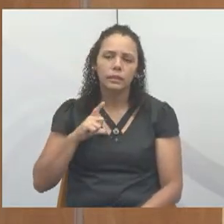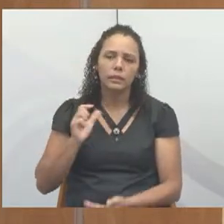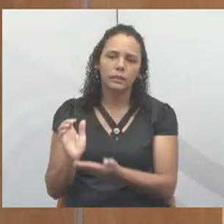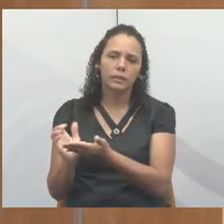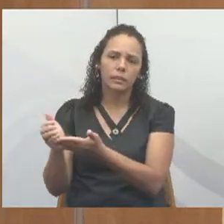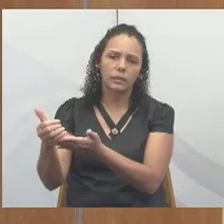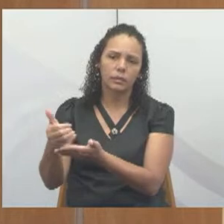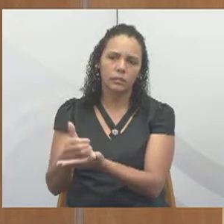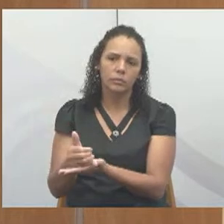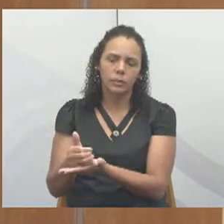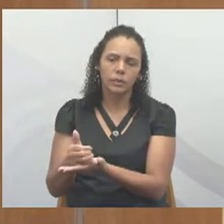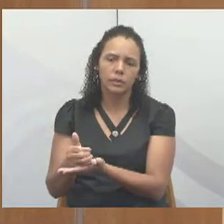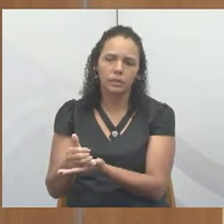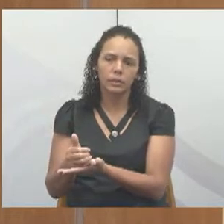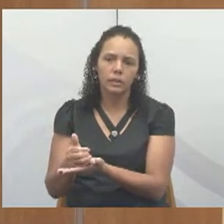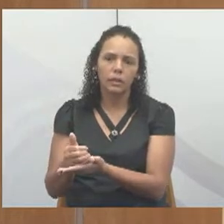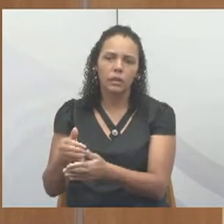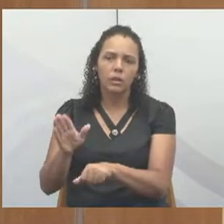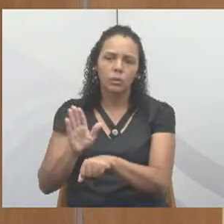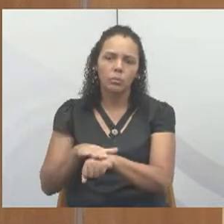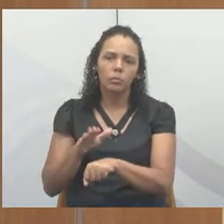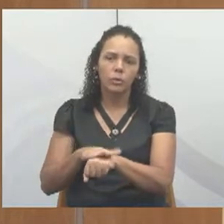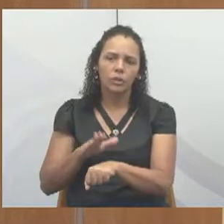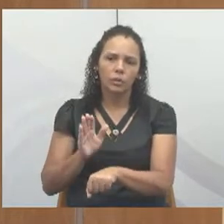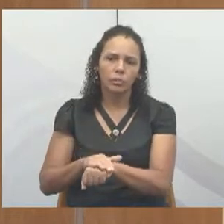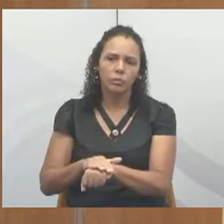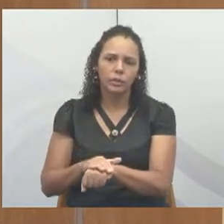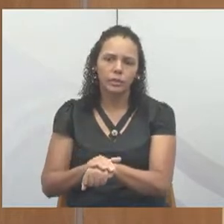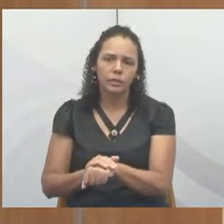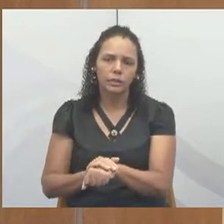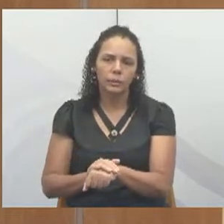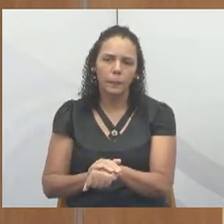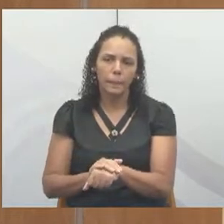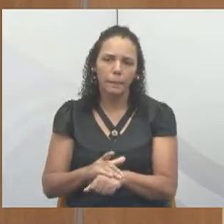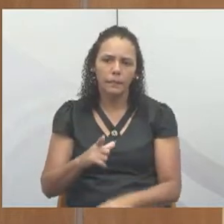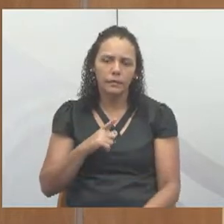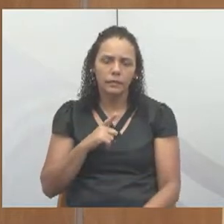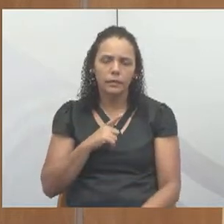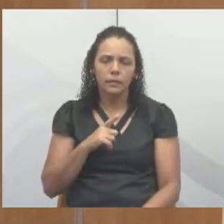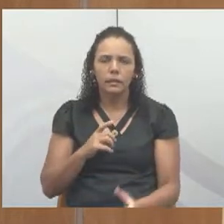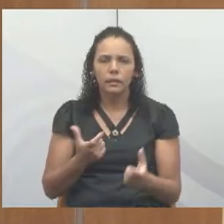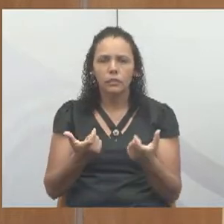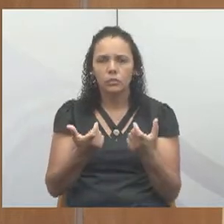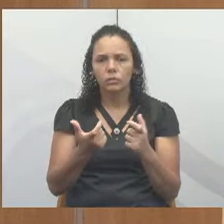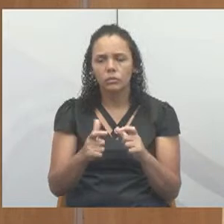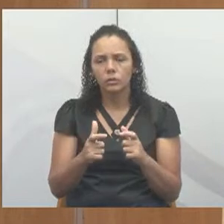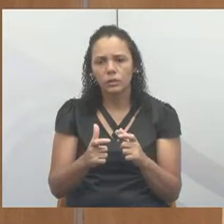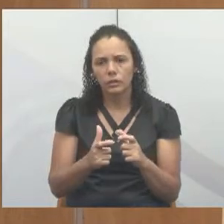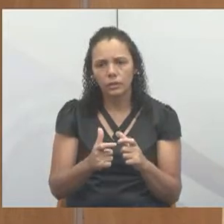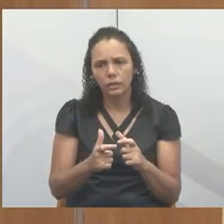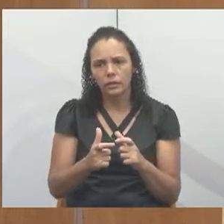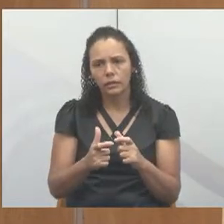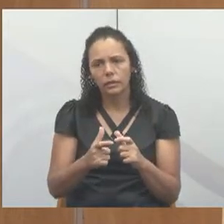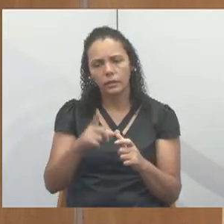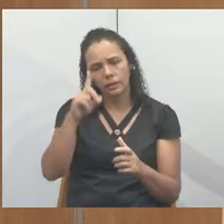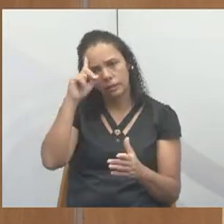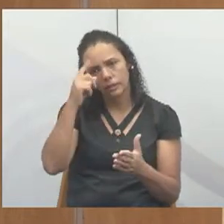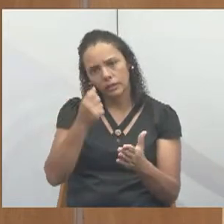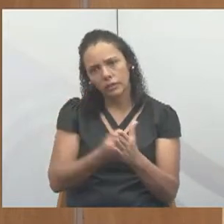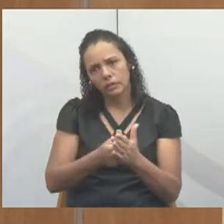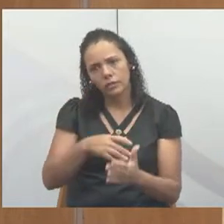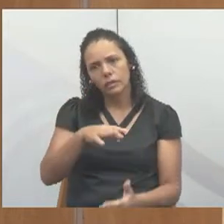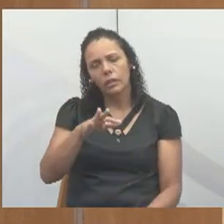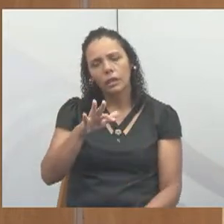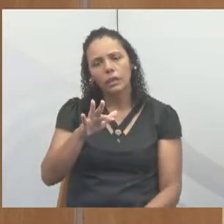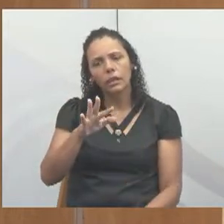despesa própria. Então, só para você entender, existe uma agência reguladora, que é quem define a tarifa.